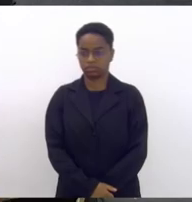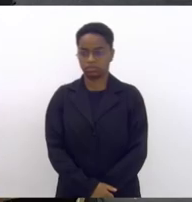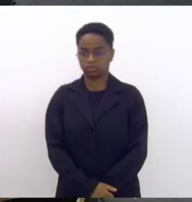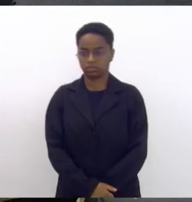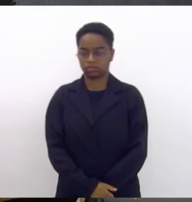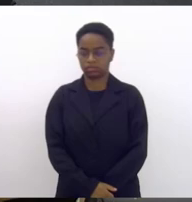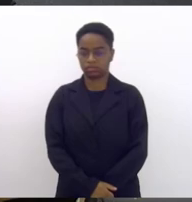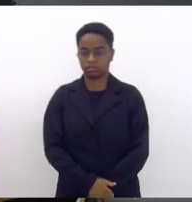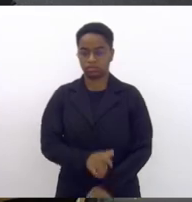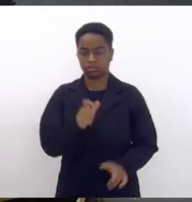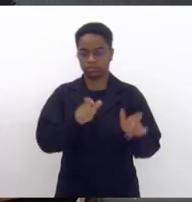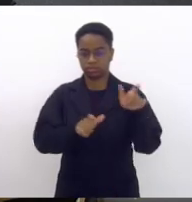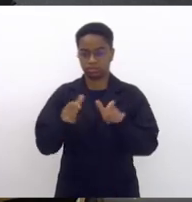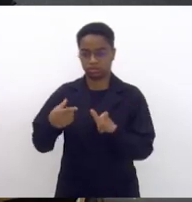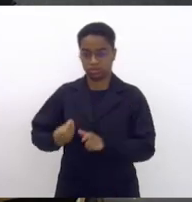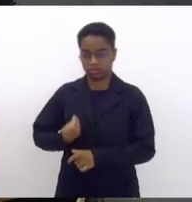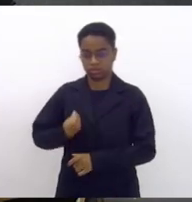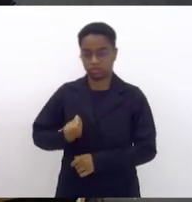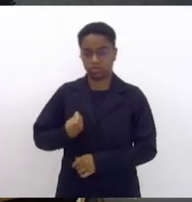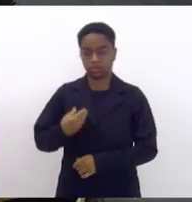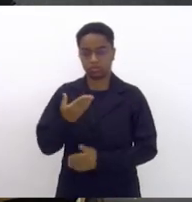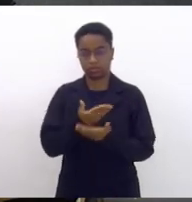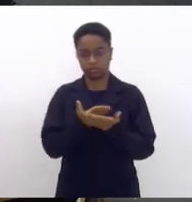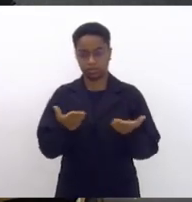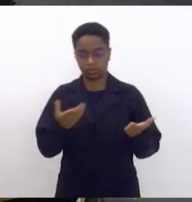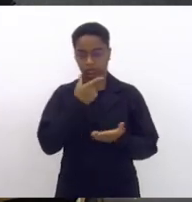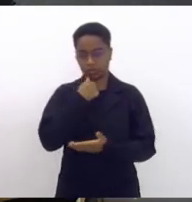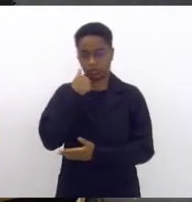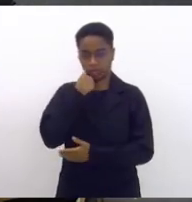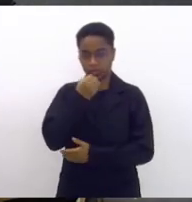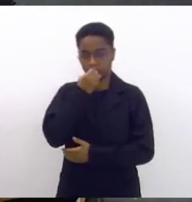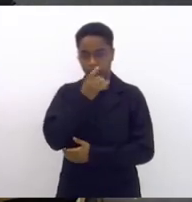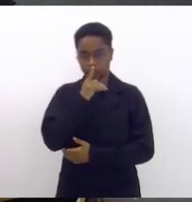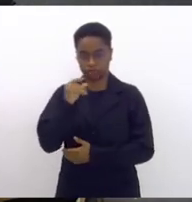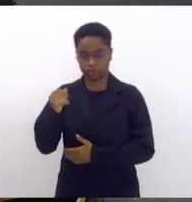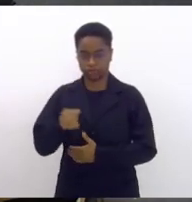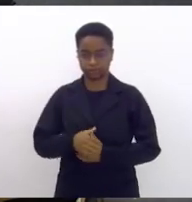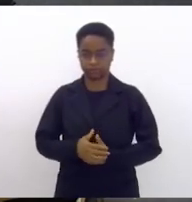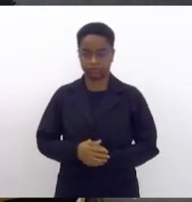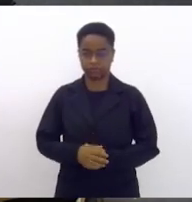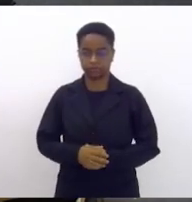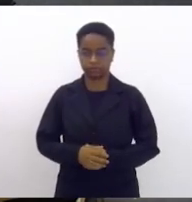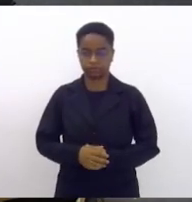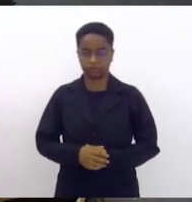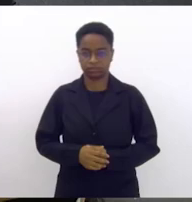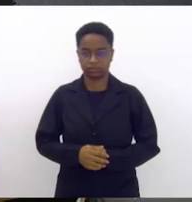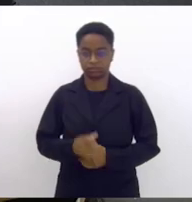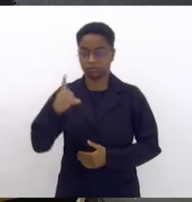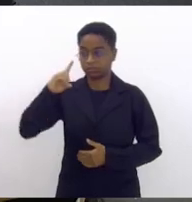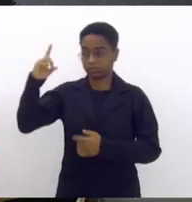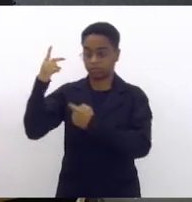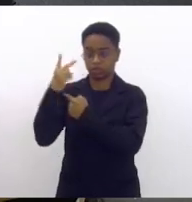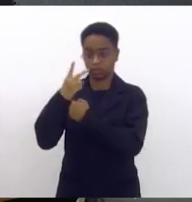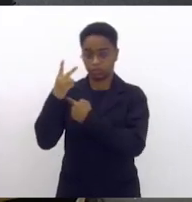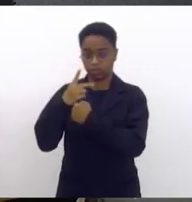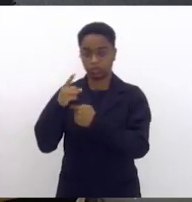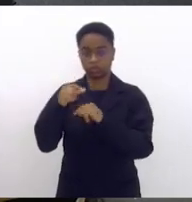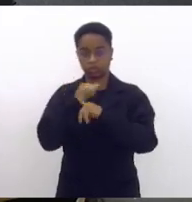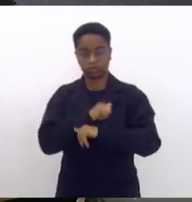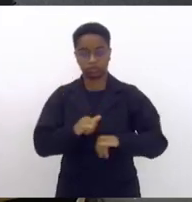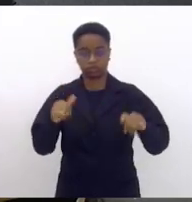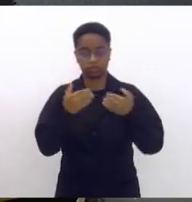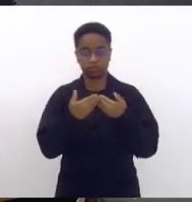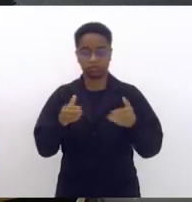autoridades presentes senhoras e senhores Bom dia sobre a proteção de Deus declara